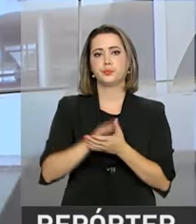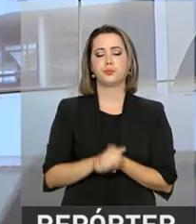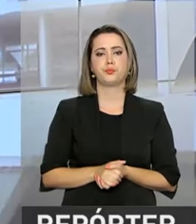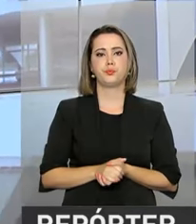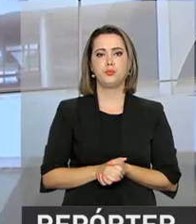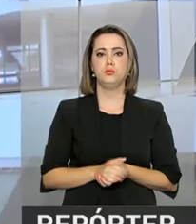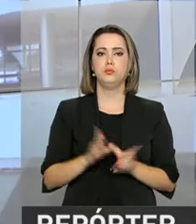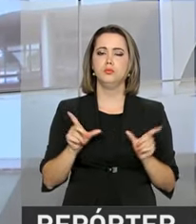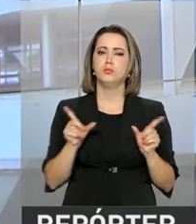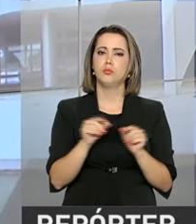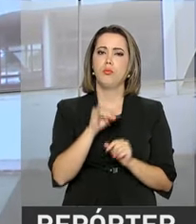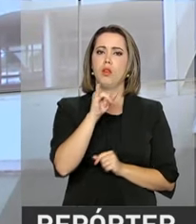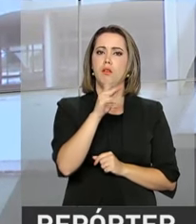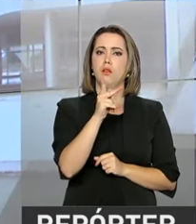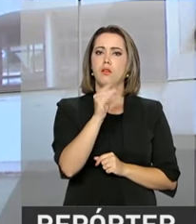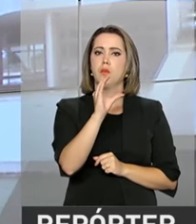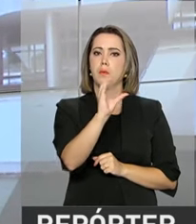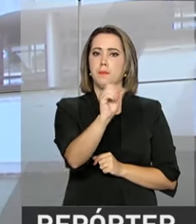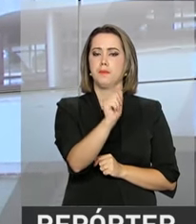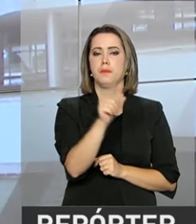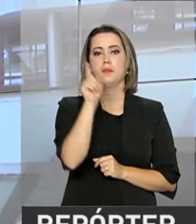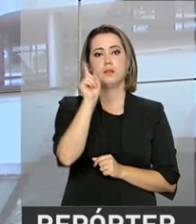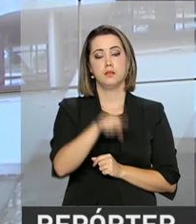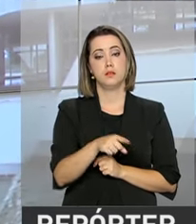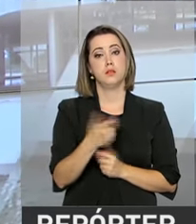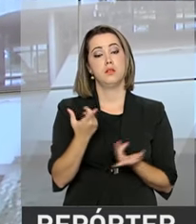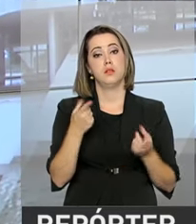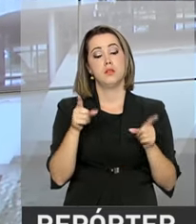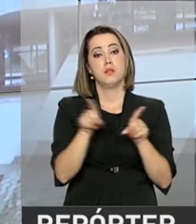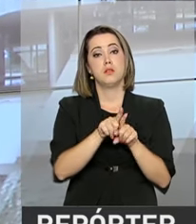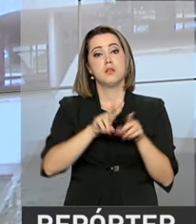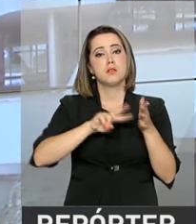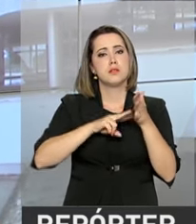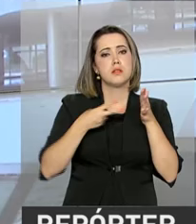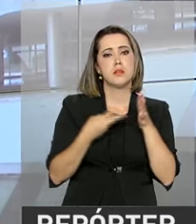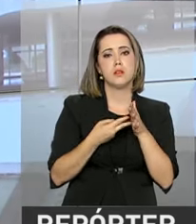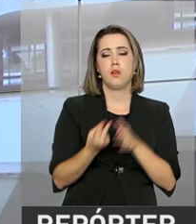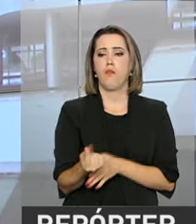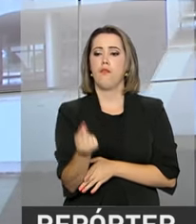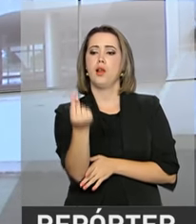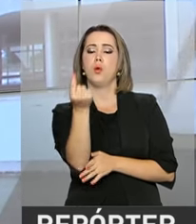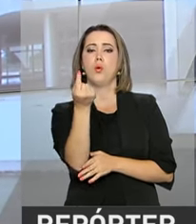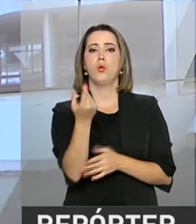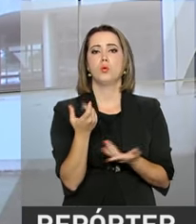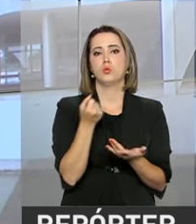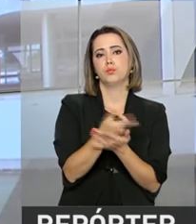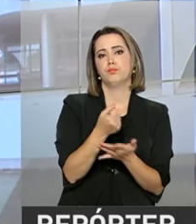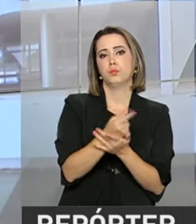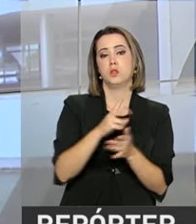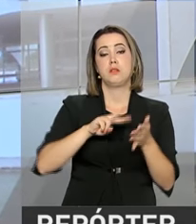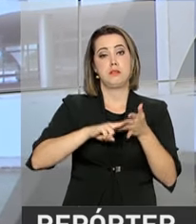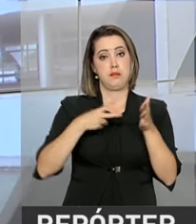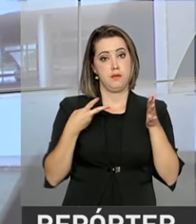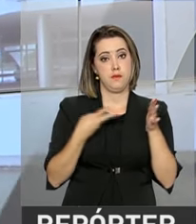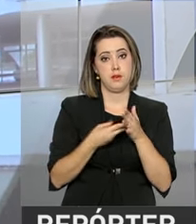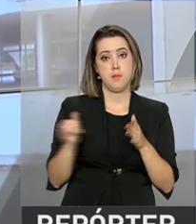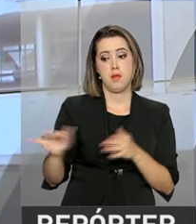O IPCA, Índice de Preços ao Consumidor Amplo, que é considerado o indicador da inflação oficial, foi